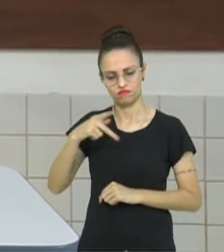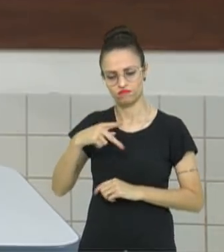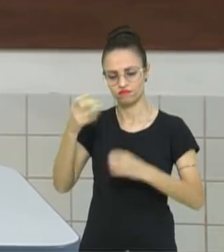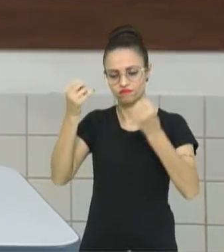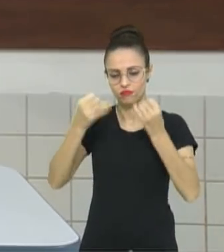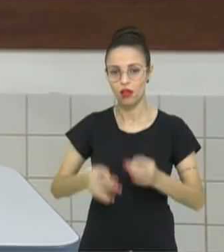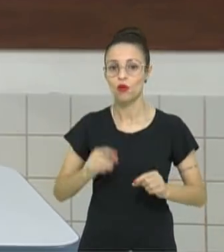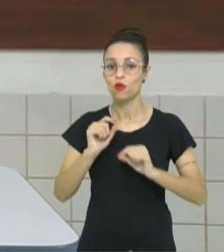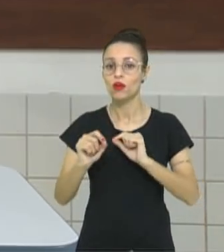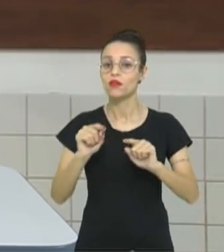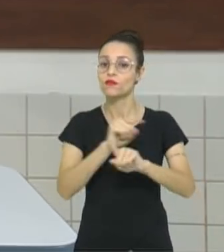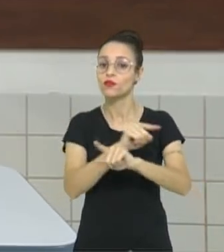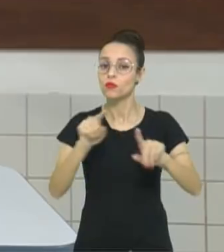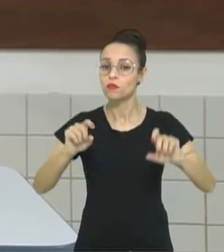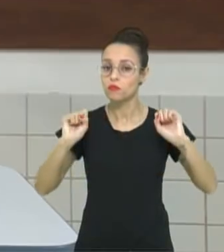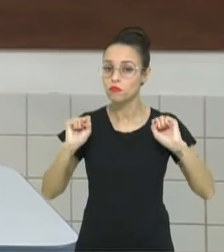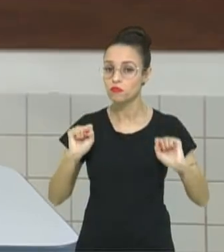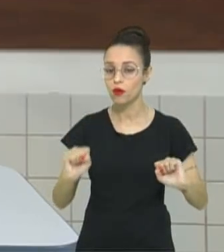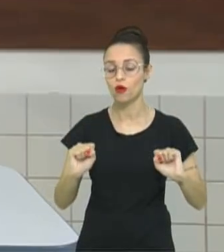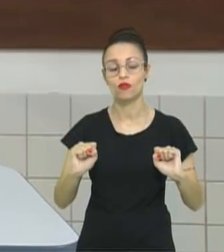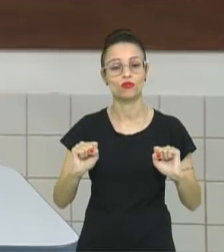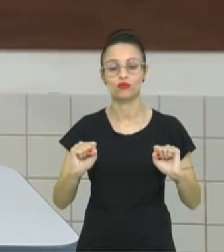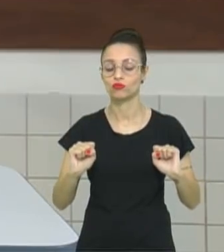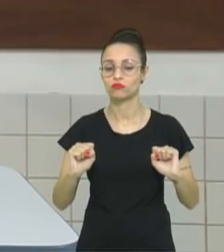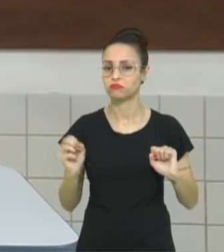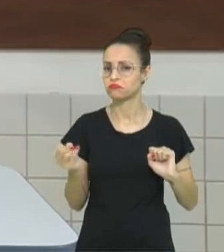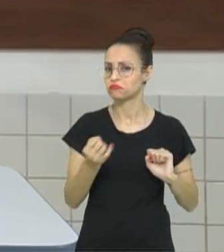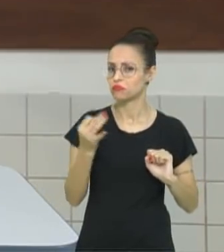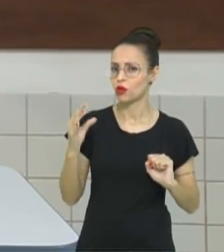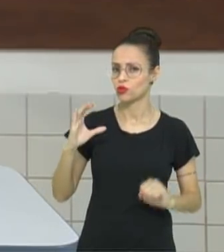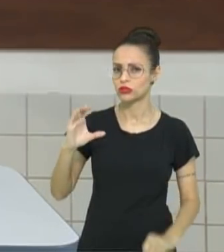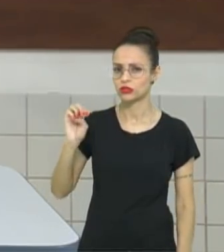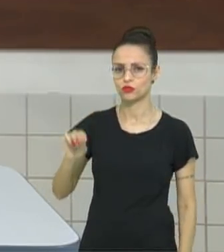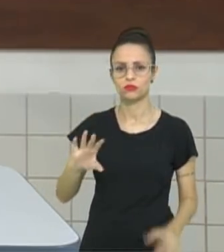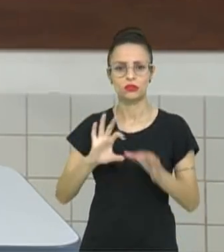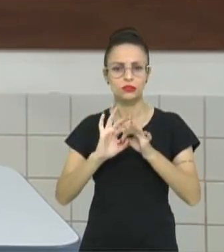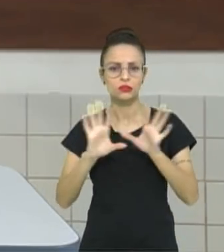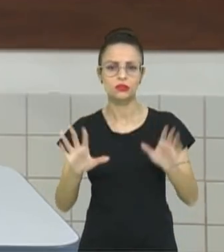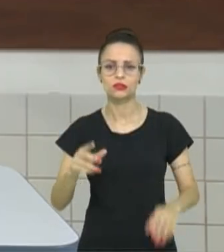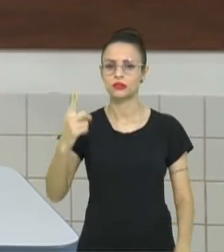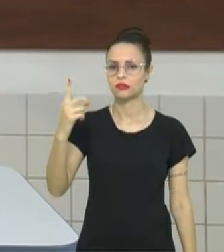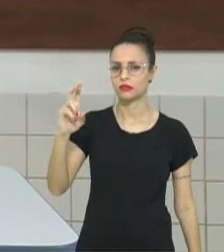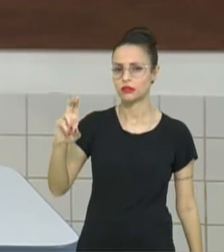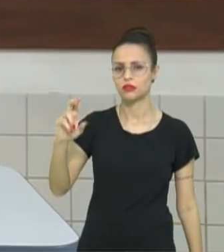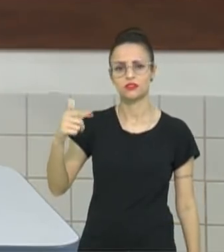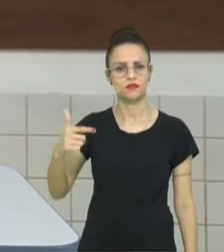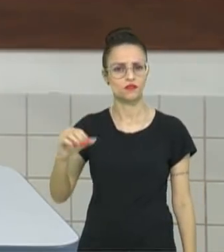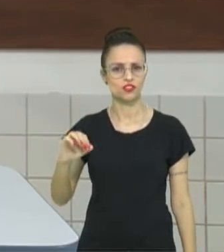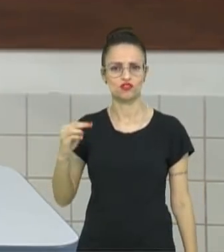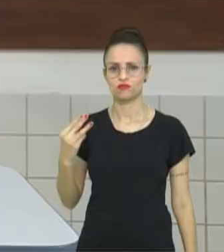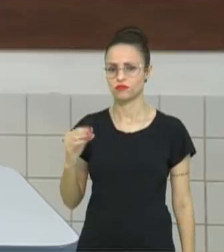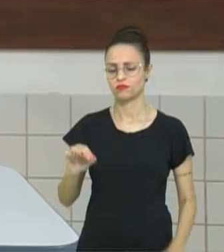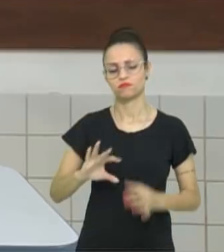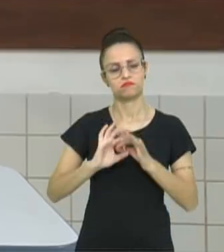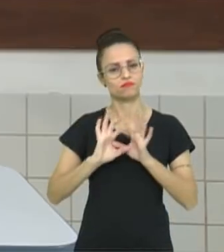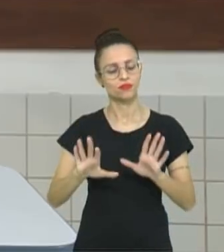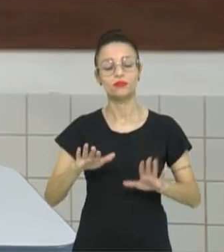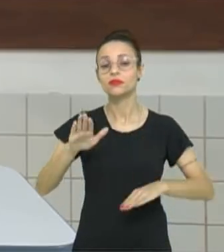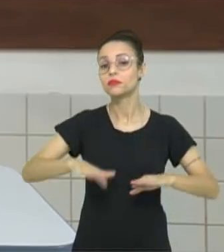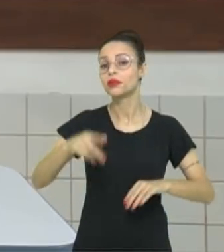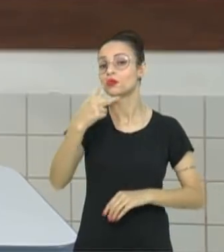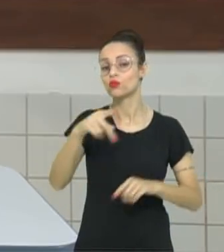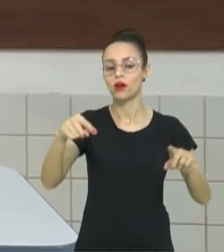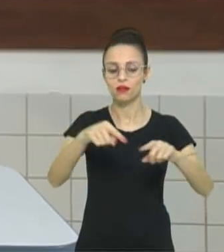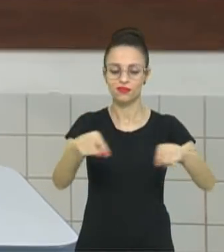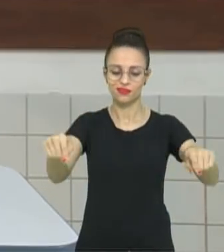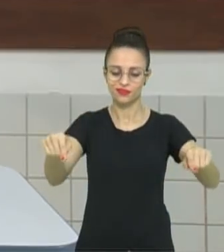você pode usar quanto você quiser, 15, 20, 30, de acordo com o tamanho da sua